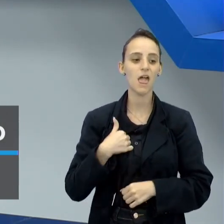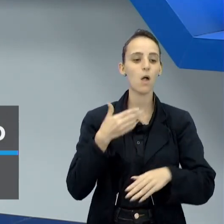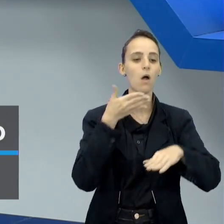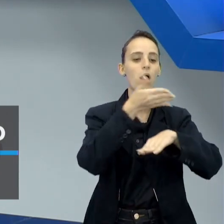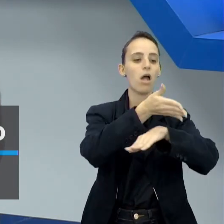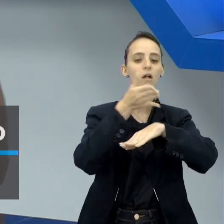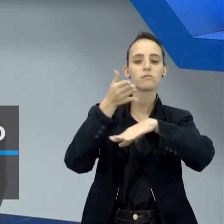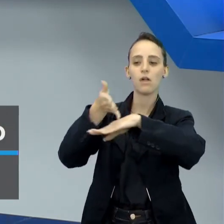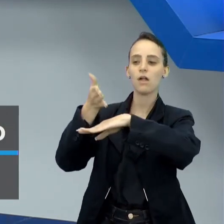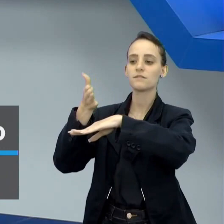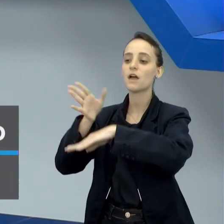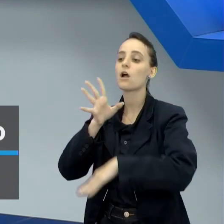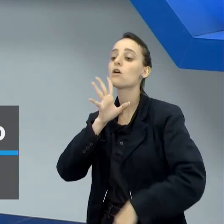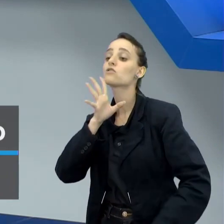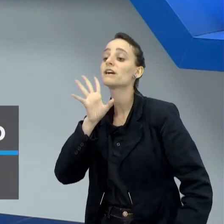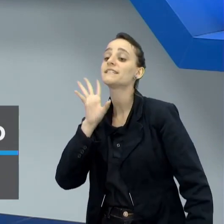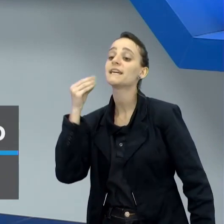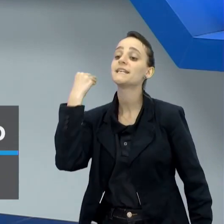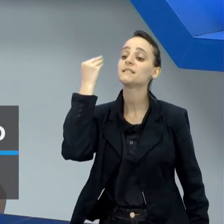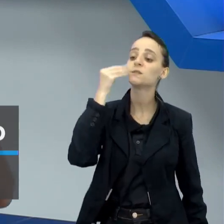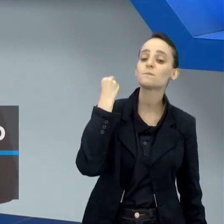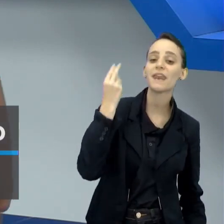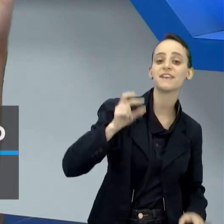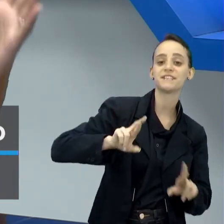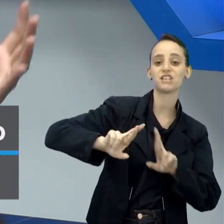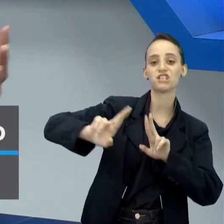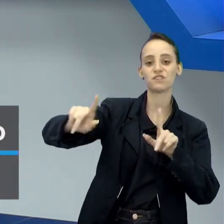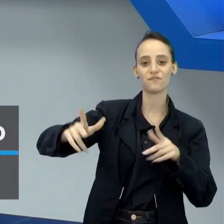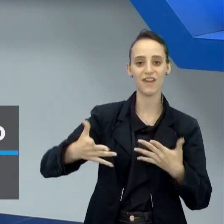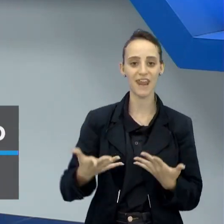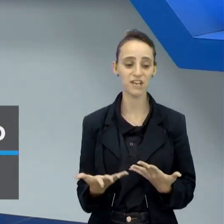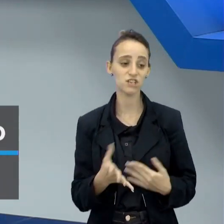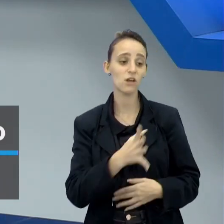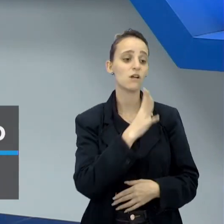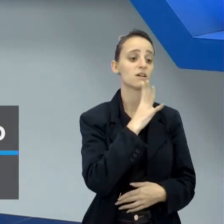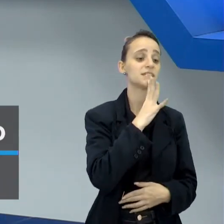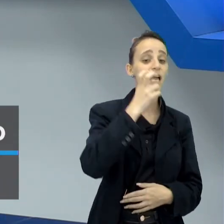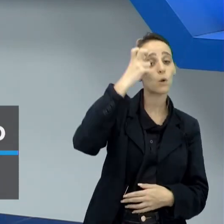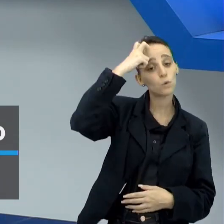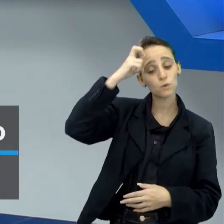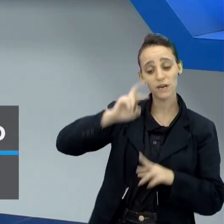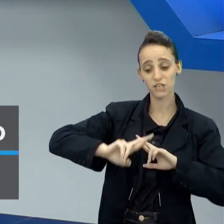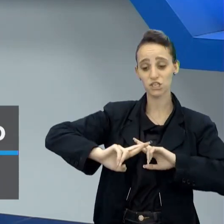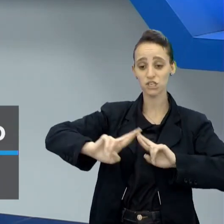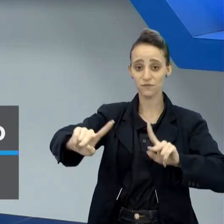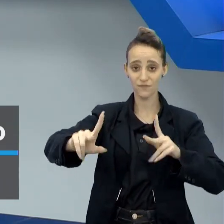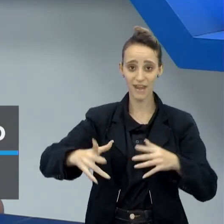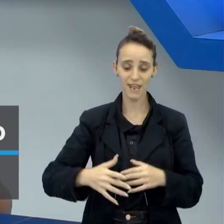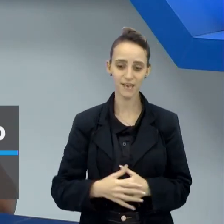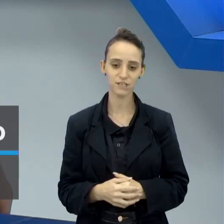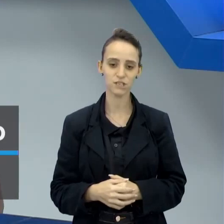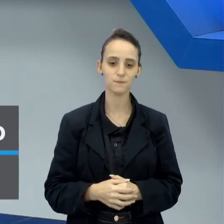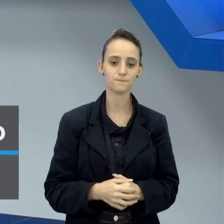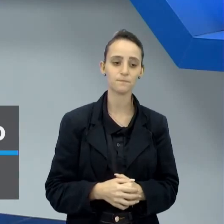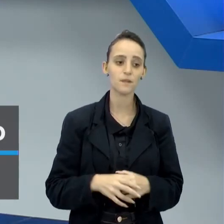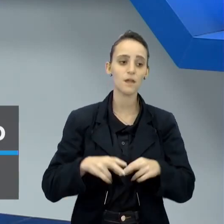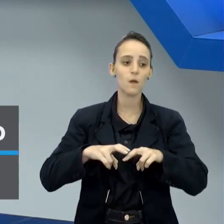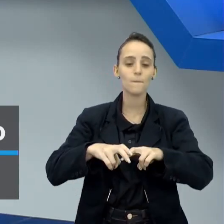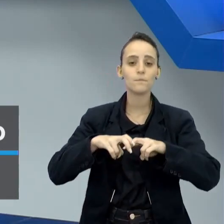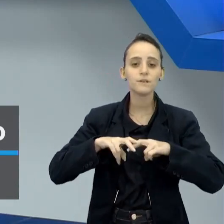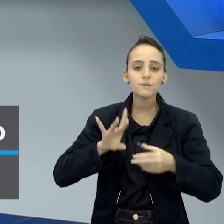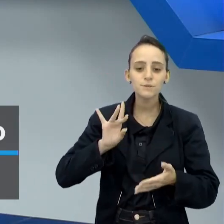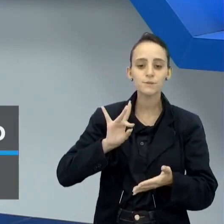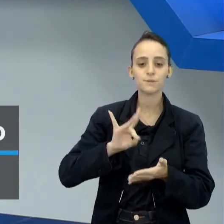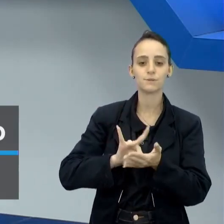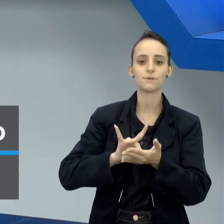e realizar ações e conhecer culturas que são diferentes da minha. E essa realização ela acontece